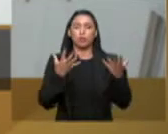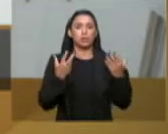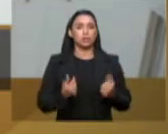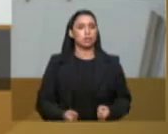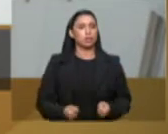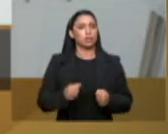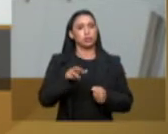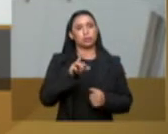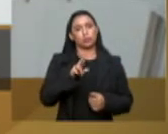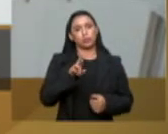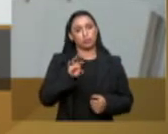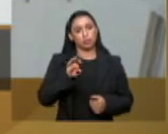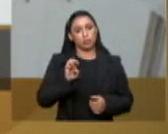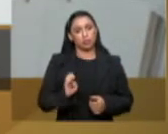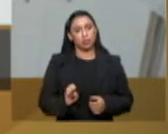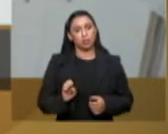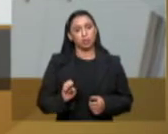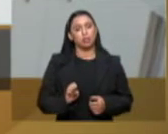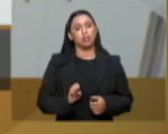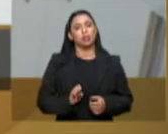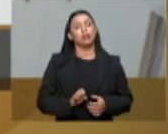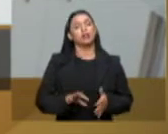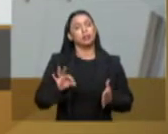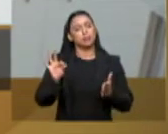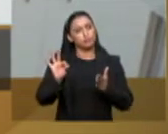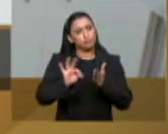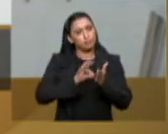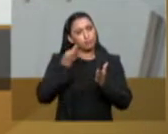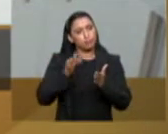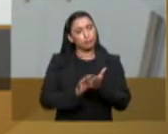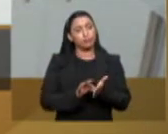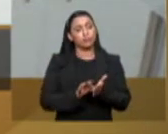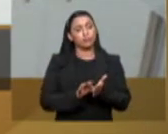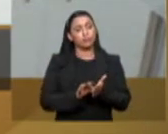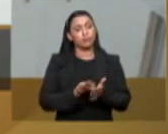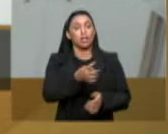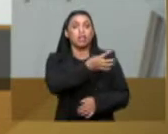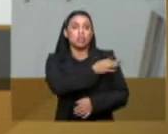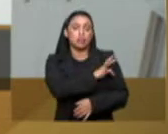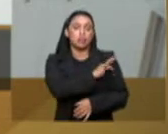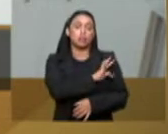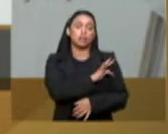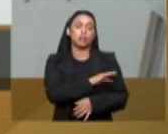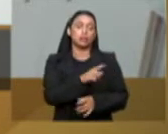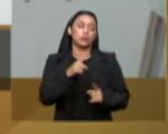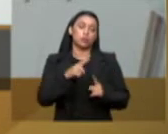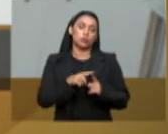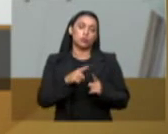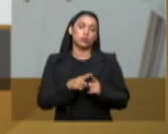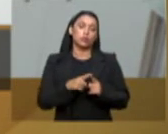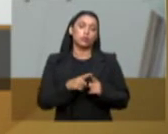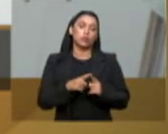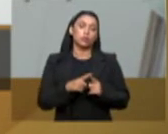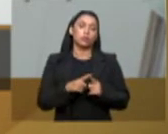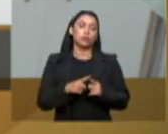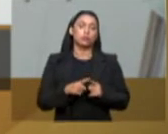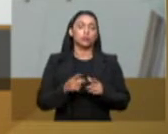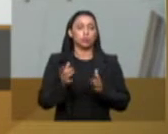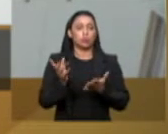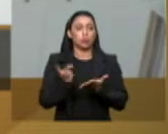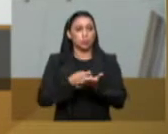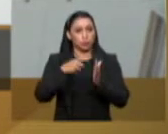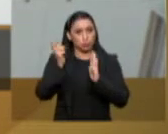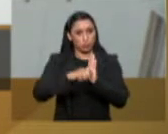recurso extraordinário e pela chancela por este Supremo Tribunal Federal da técnica tributária que foi utilizada pelo legislador. Muito